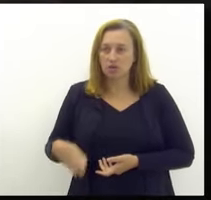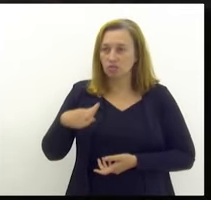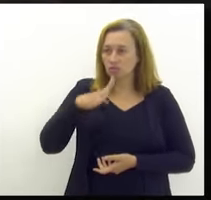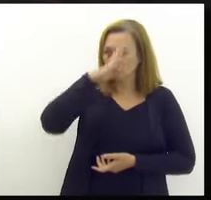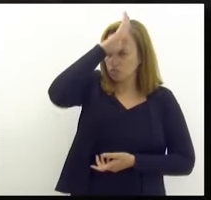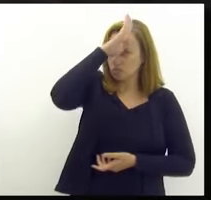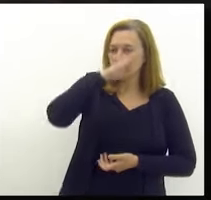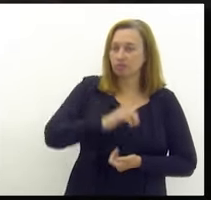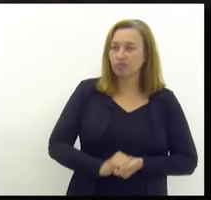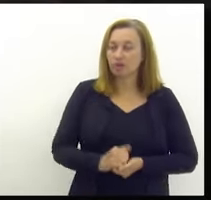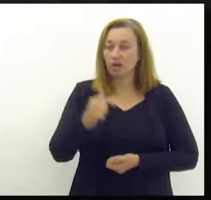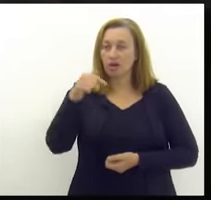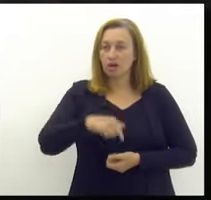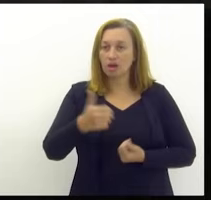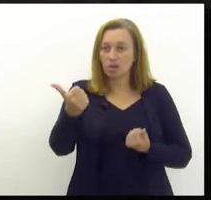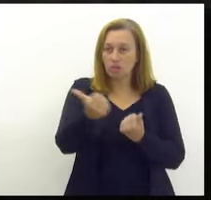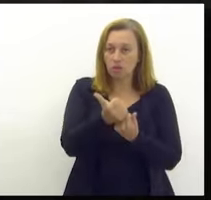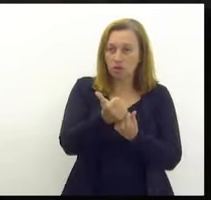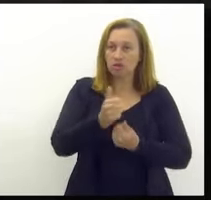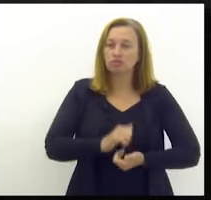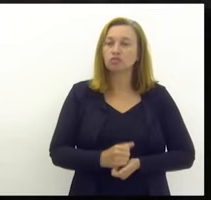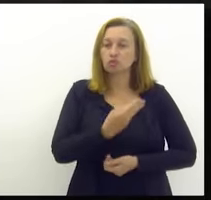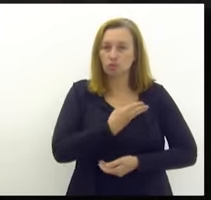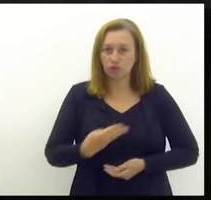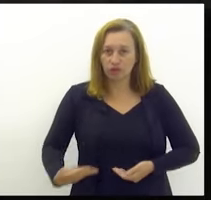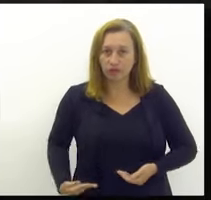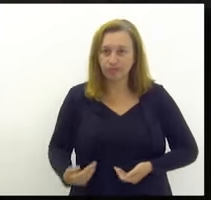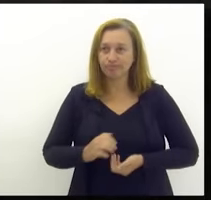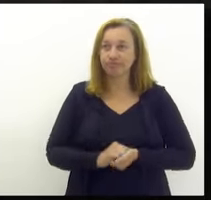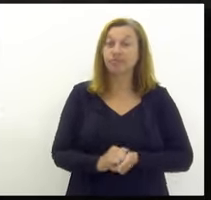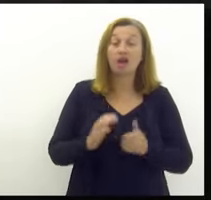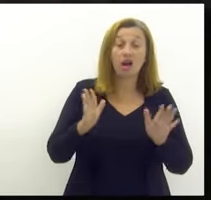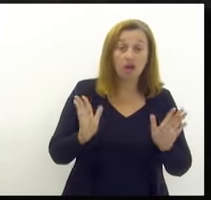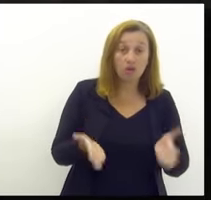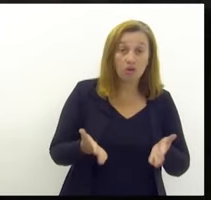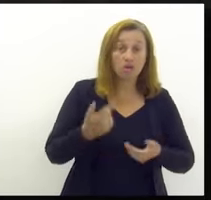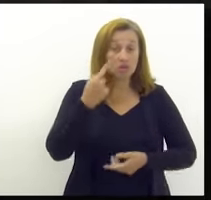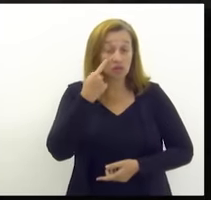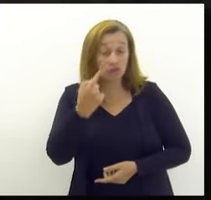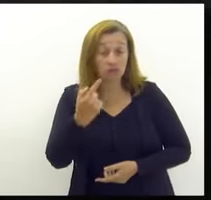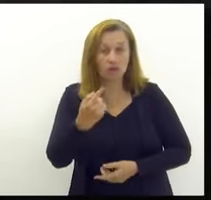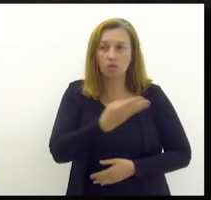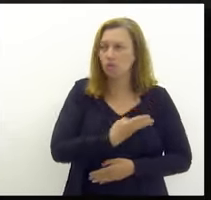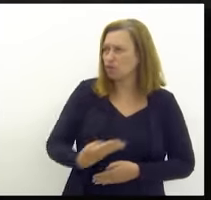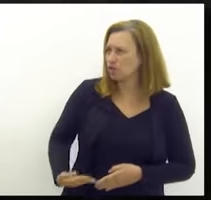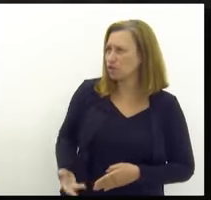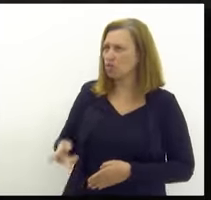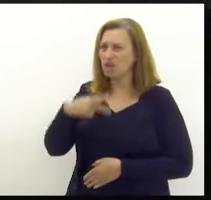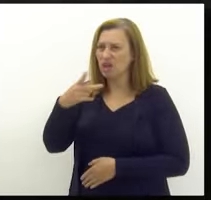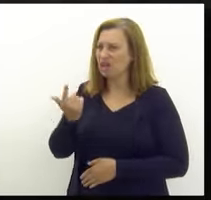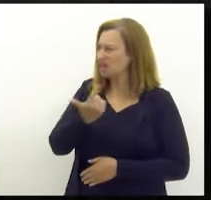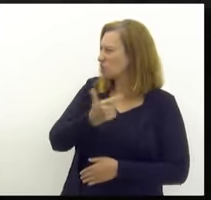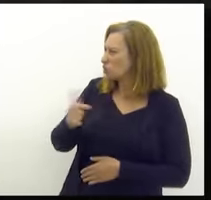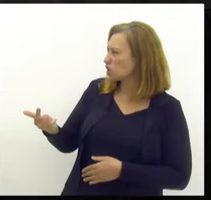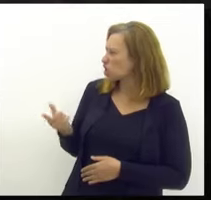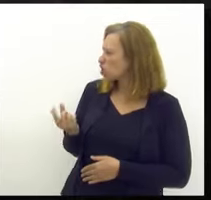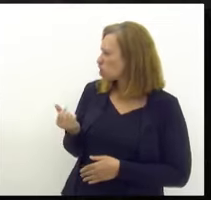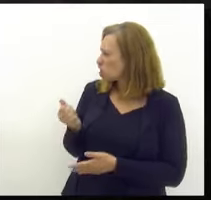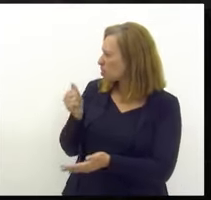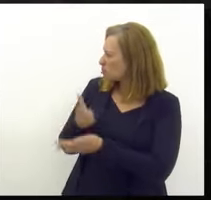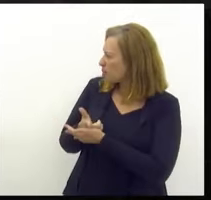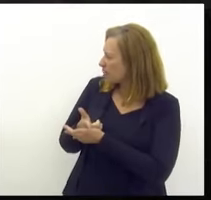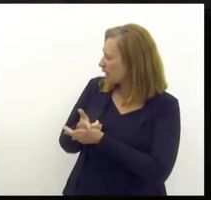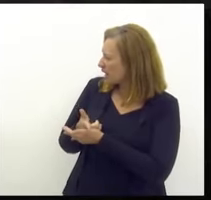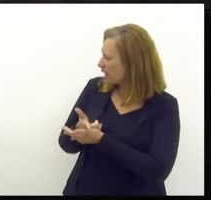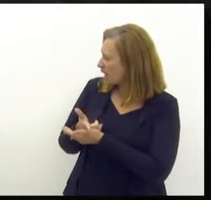bolsonaro aqui apoiando o governo agora a gente vê o governador dizendo que não tem dinheiro para pagar as